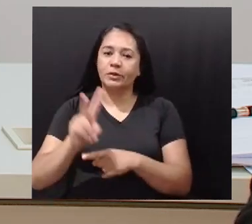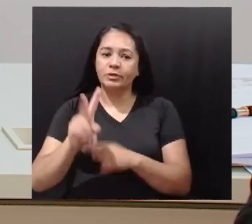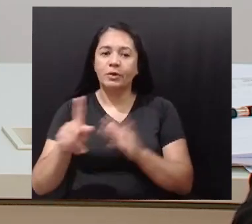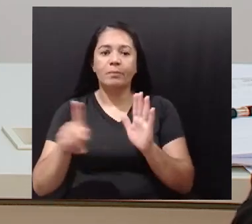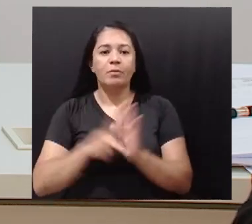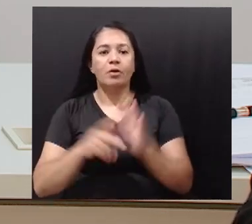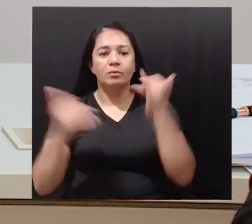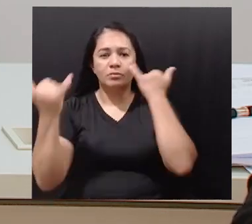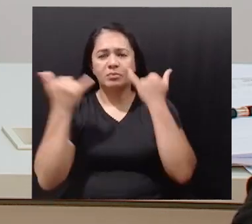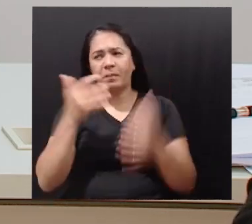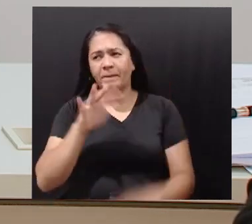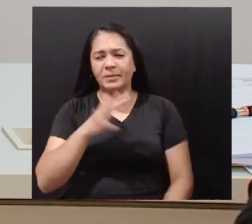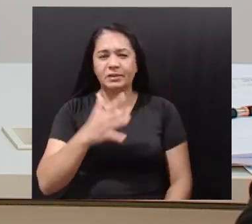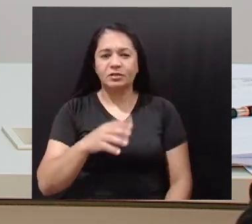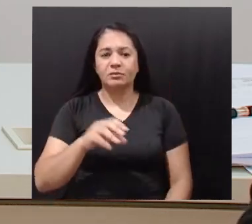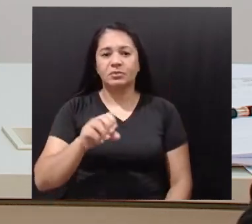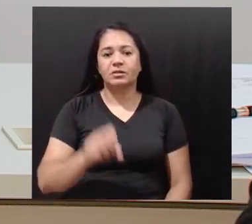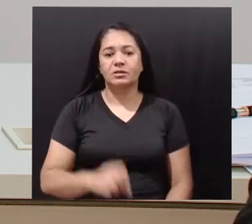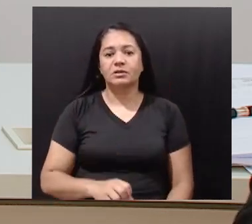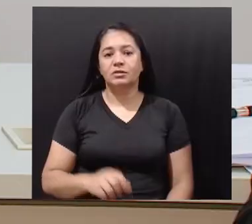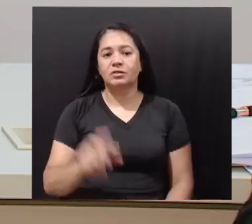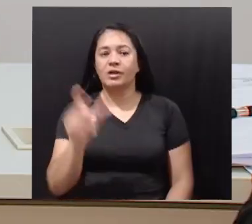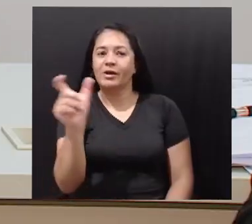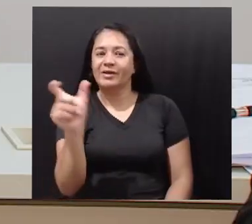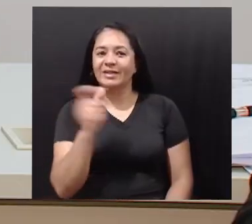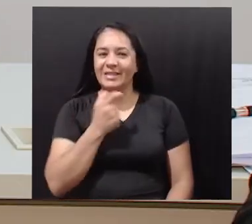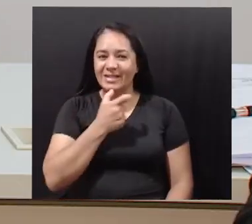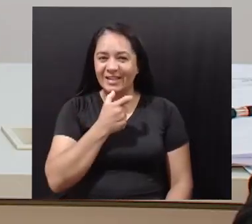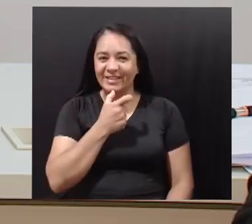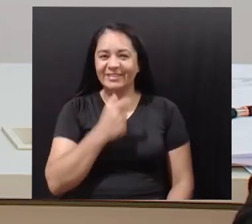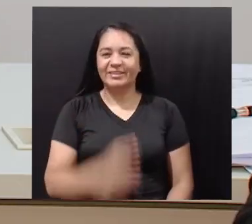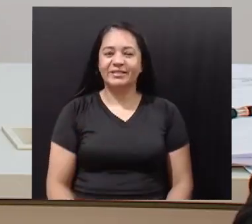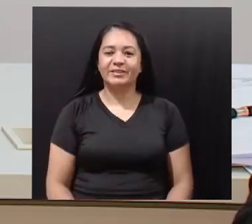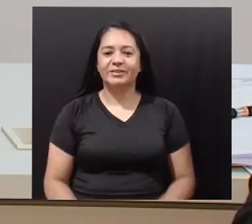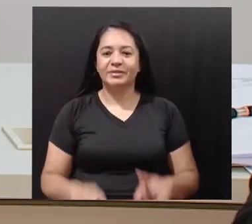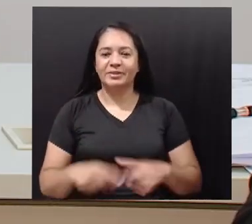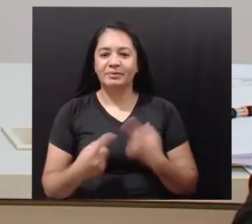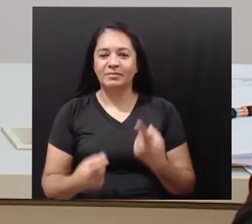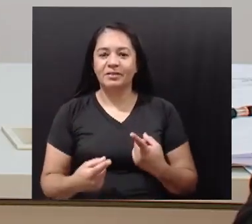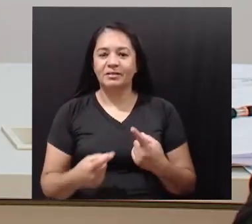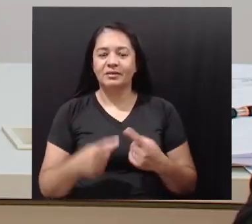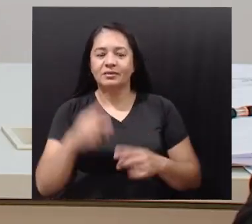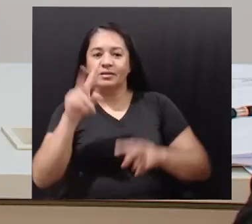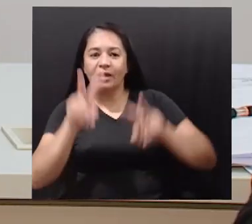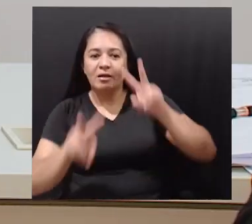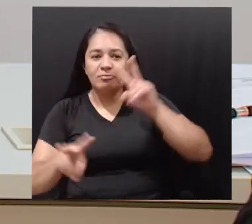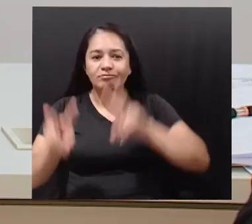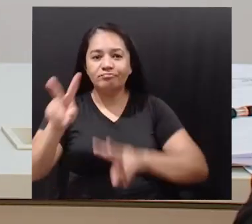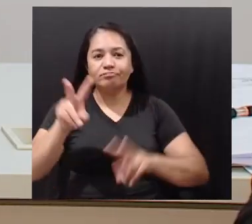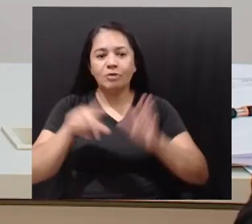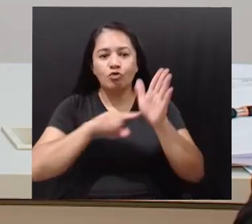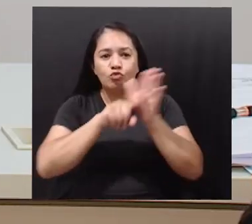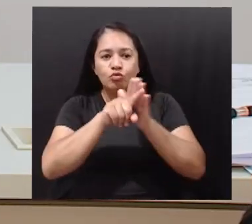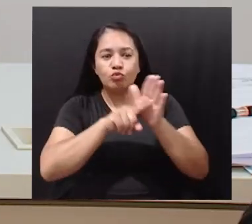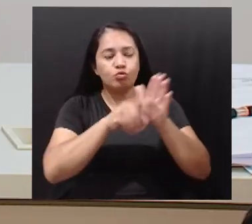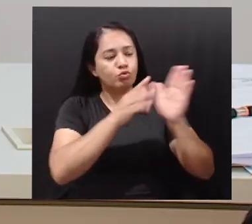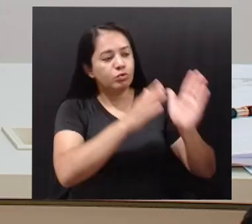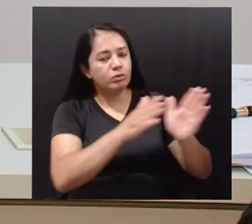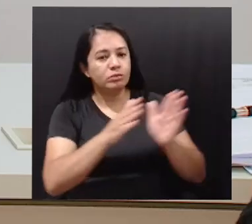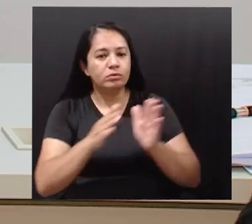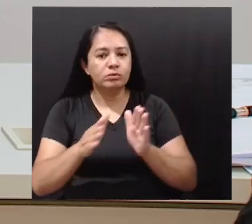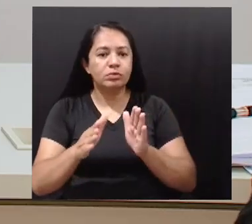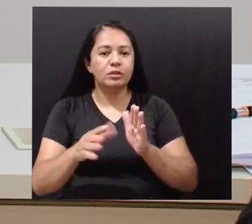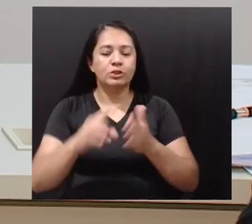sigla em inglês e não me peçam para repetir, mas ela vai mapear esses processos, esses registros de